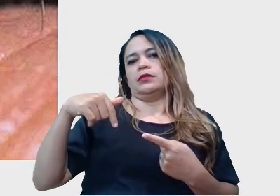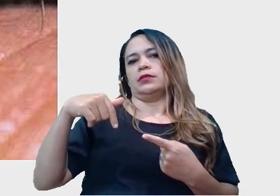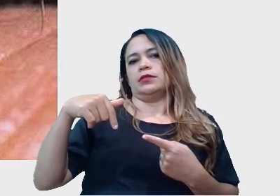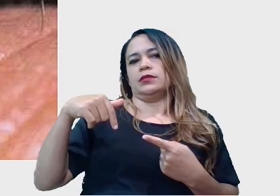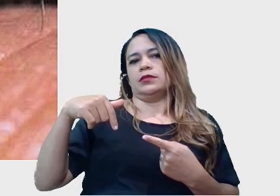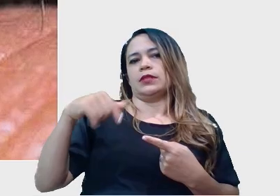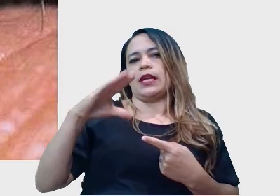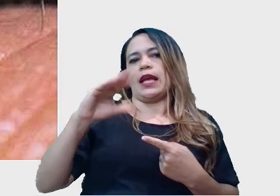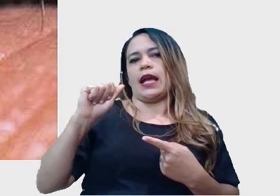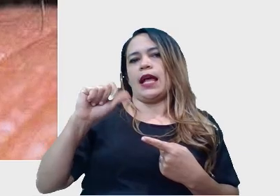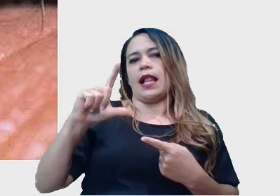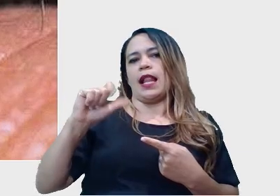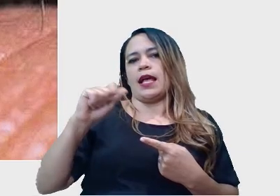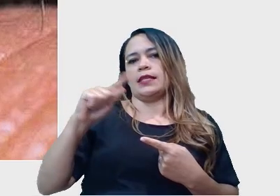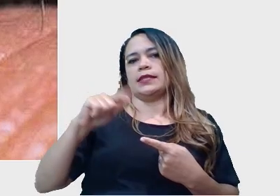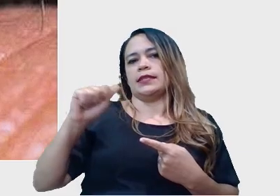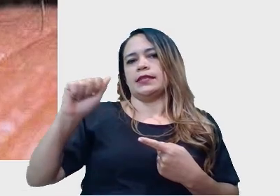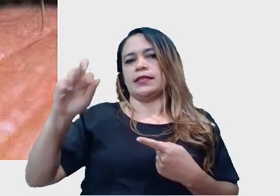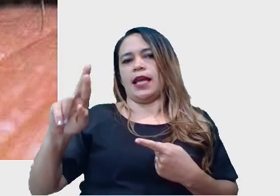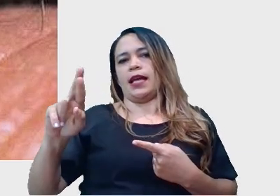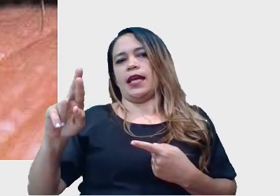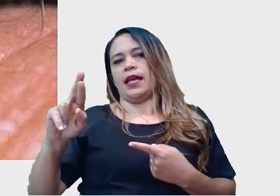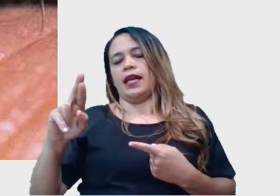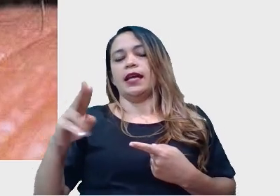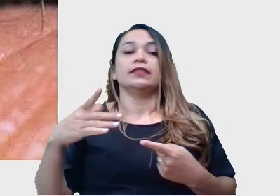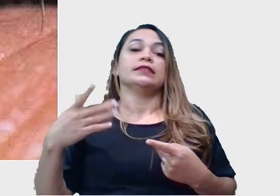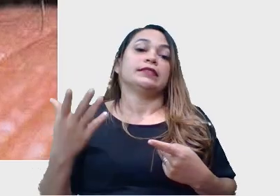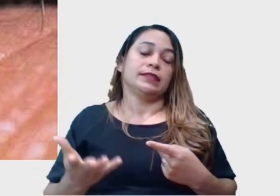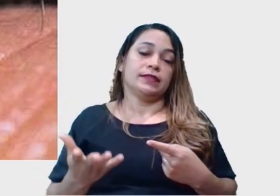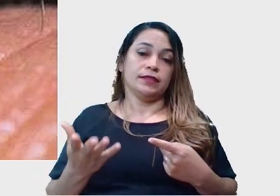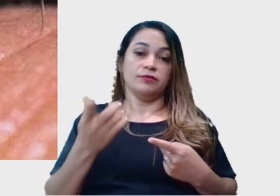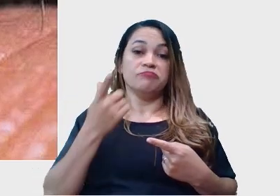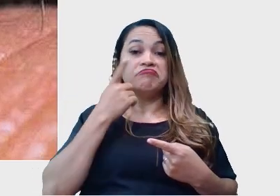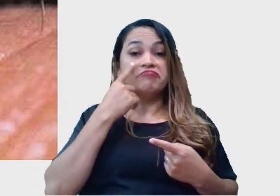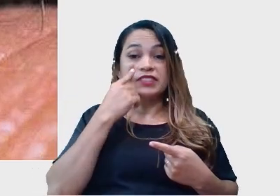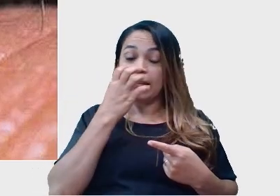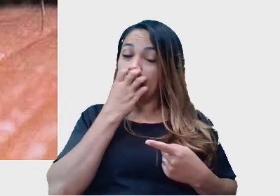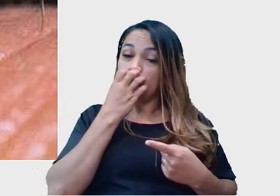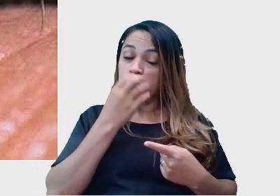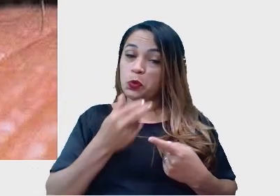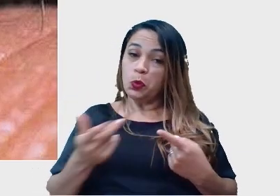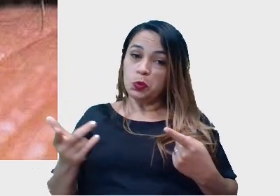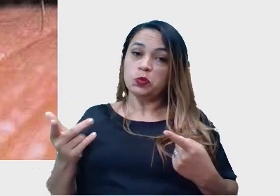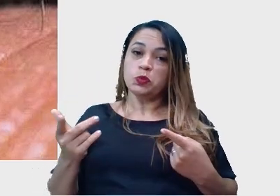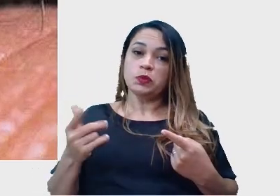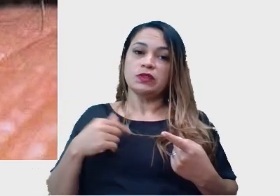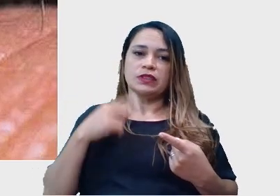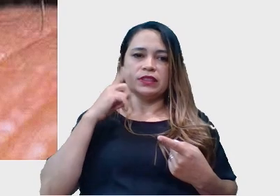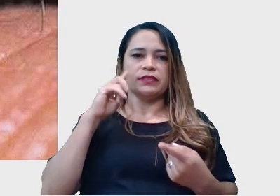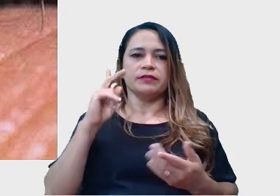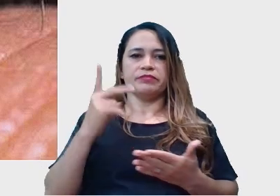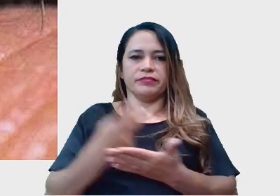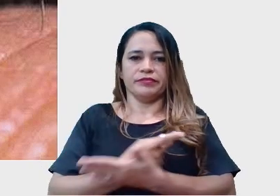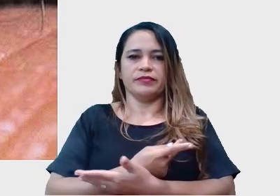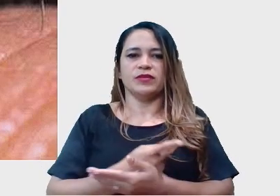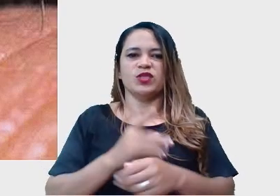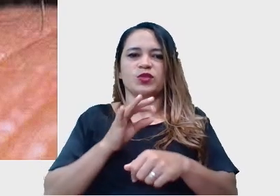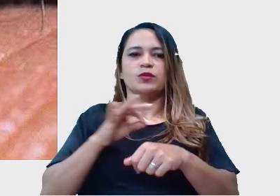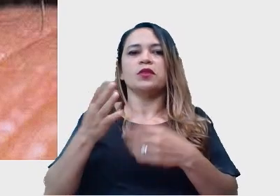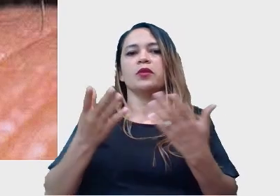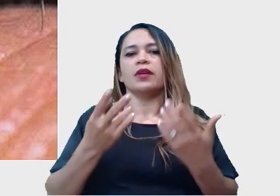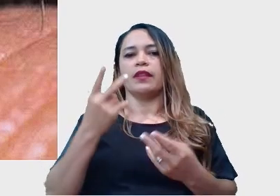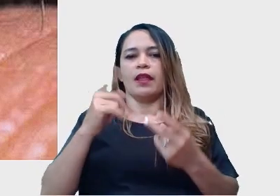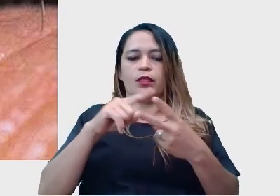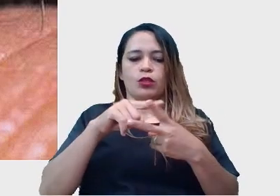de Calazar, ok? E aí o que nós vamos falar então dessa leishmaniose visceral? Quem vai causar essa doença são